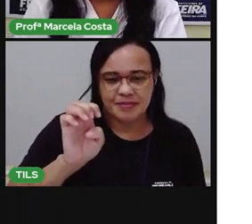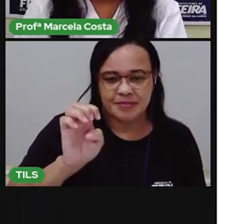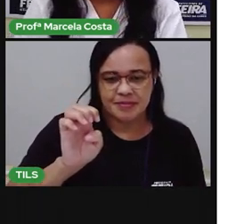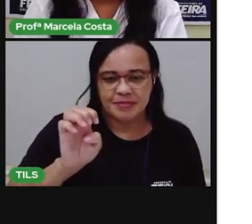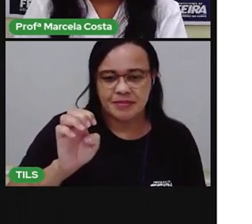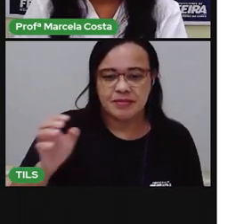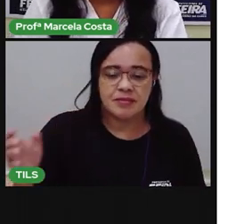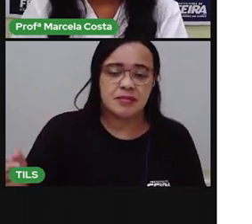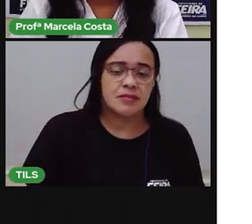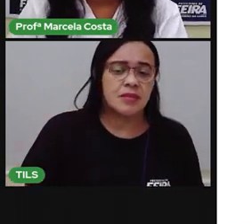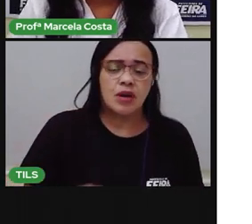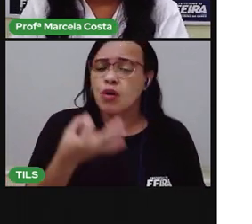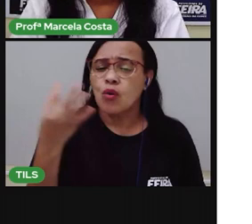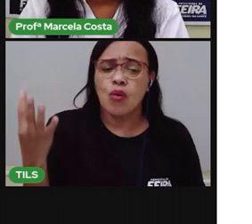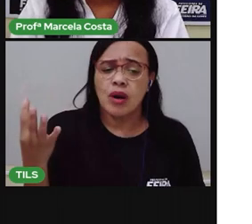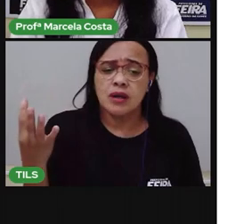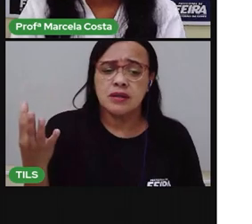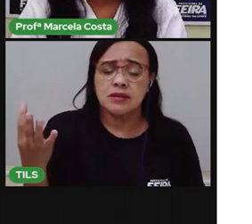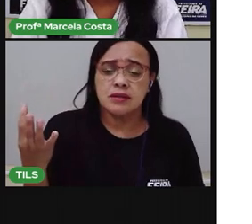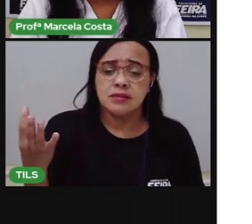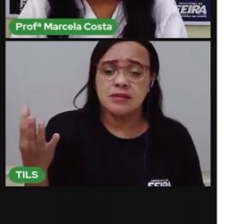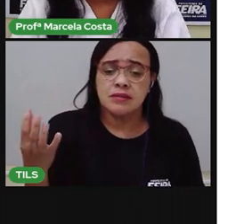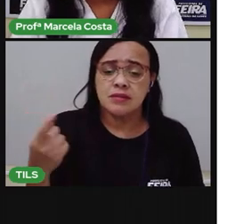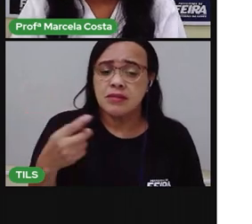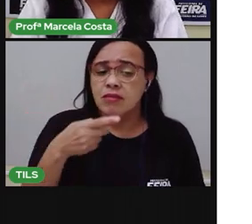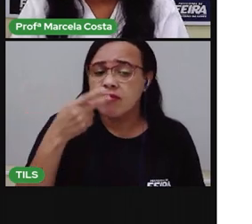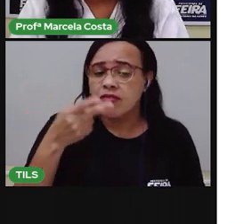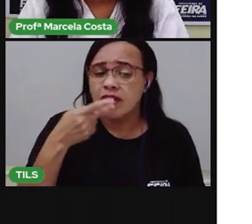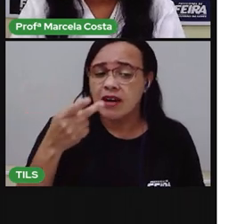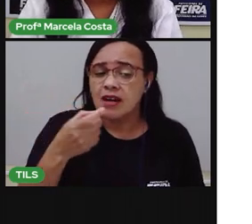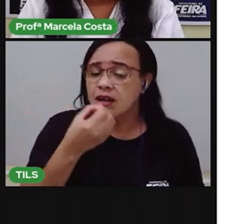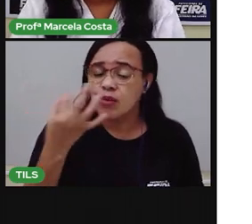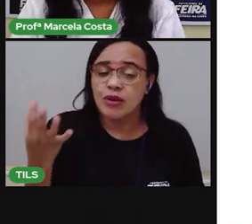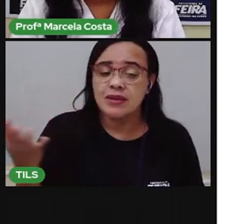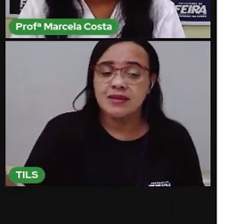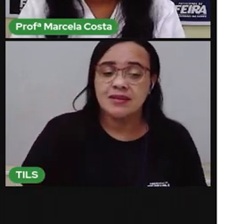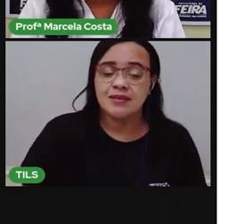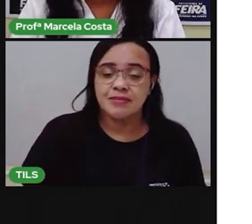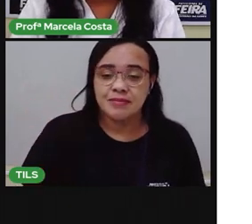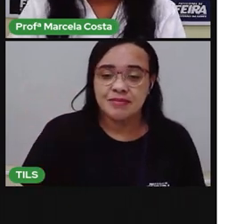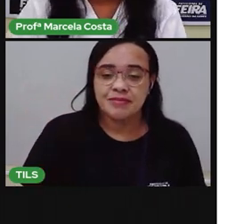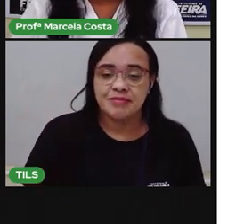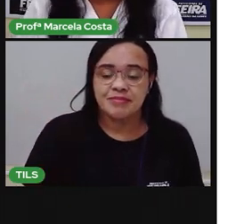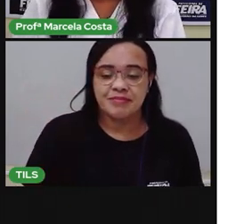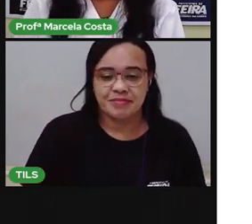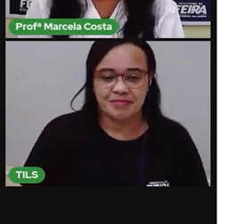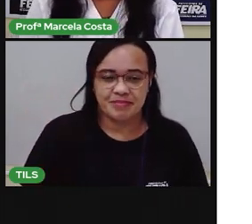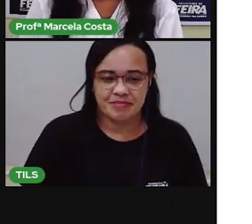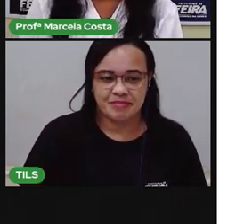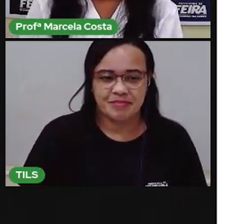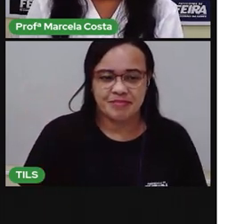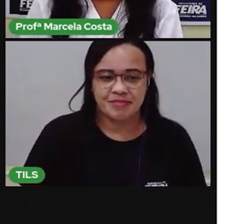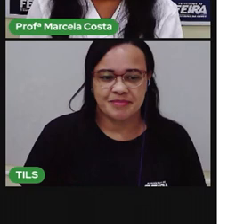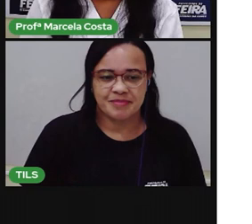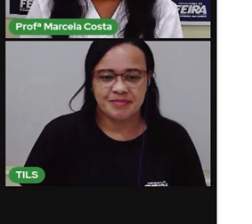Quantas sílabas tem essa palavra? Quantas vezes você abriu a boca para falar leite?